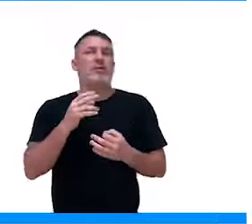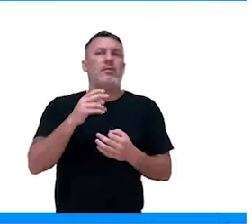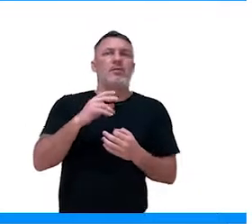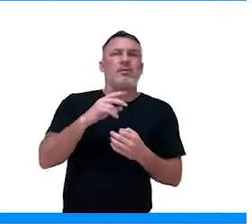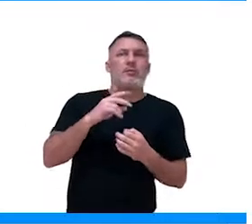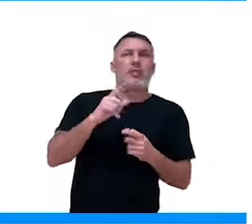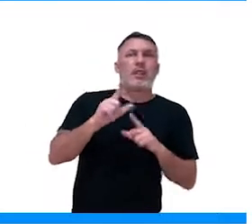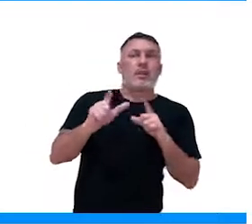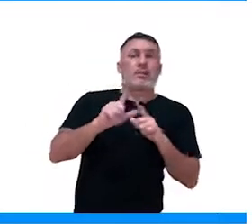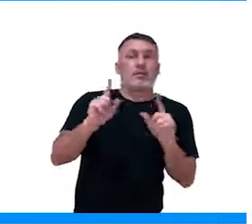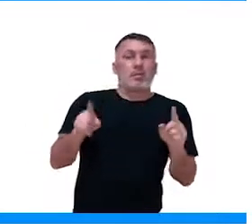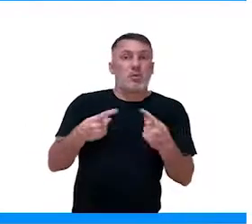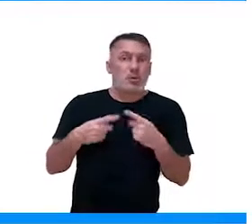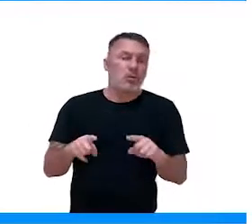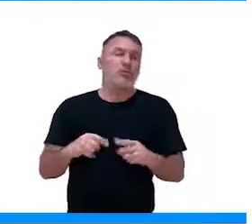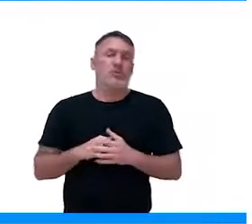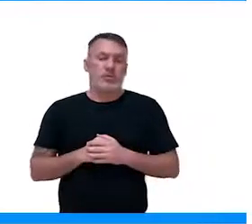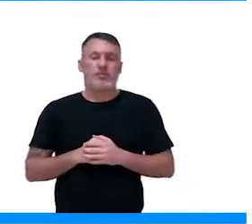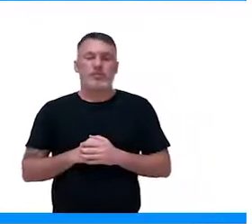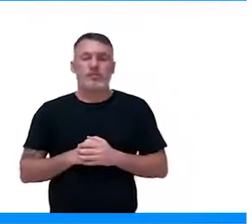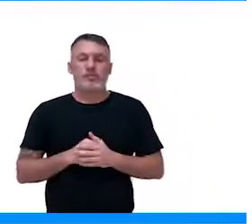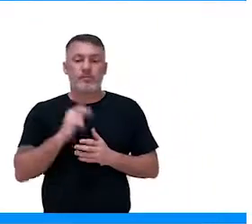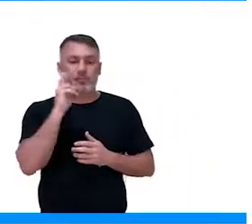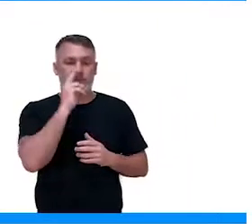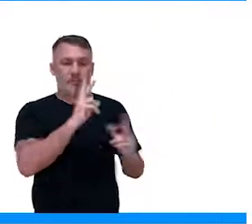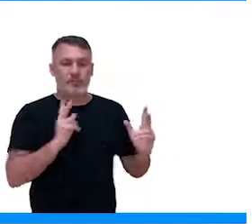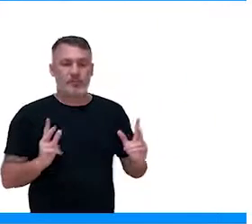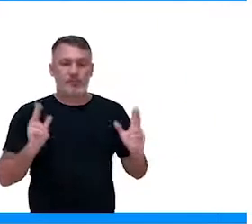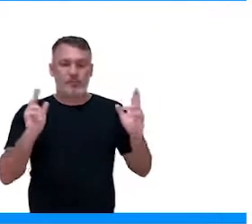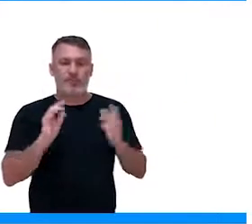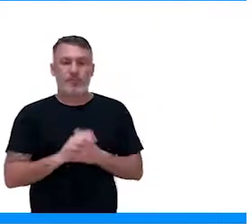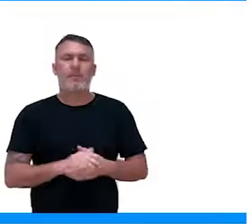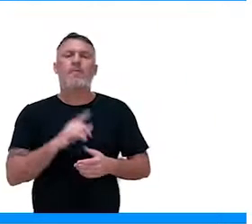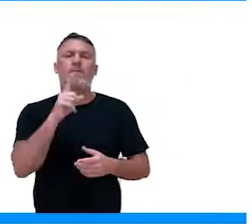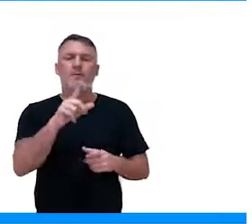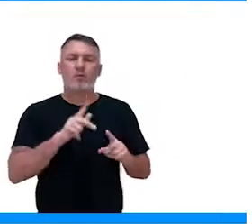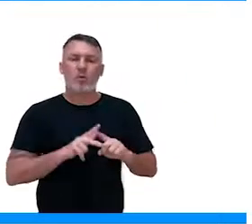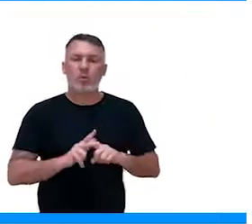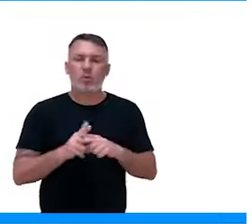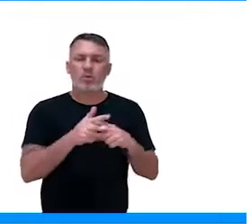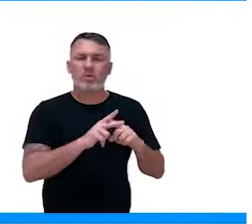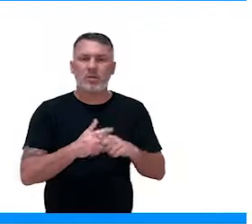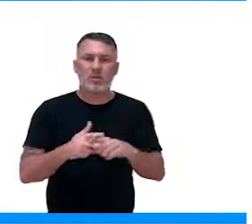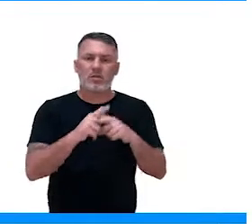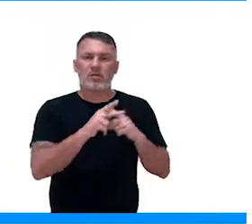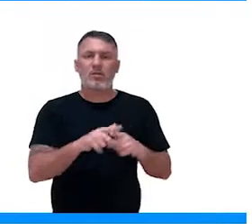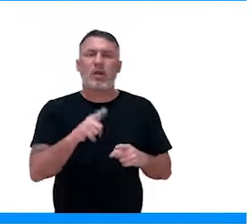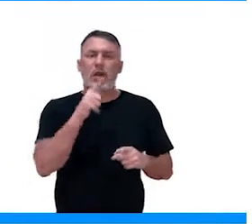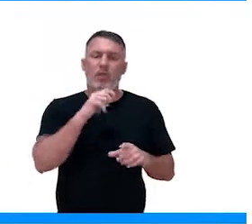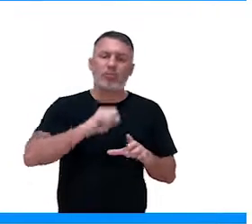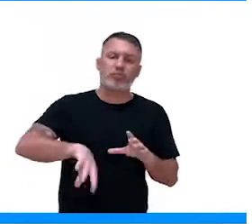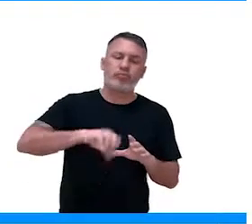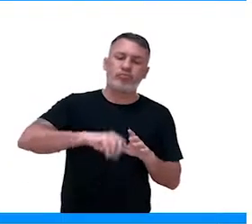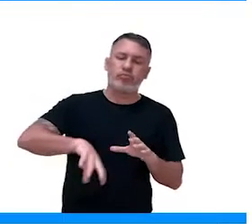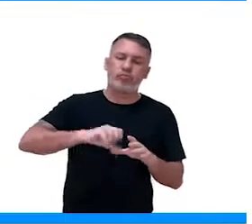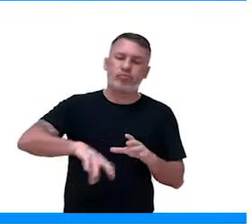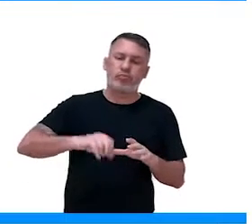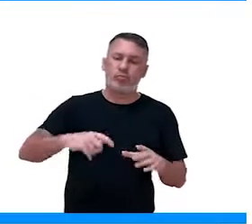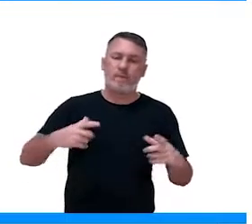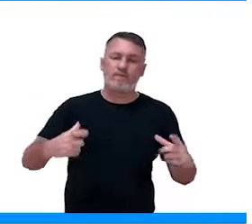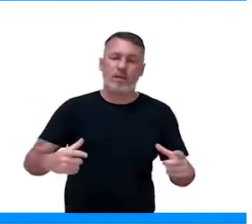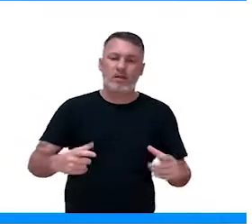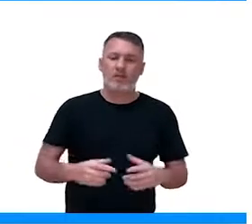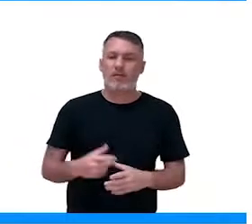opinião, né, de letra de música. Você consertou o vazamento do barco? Não, pensei que você